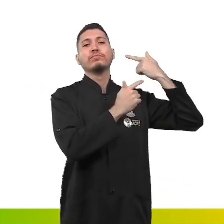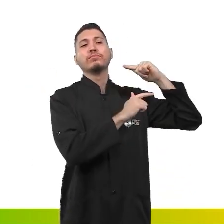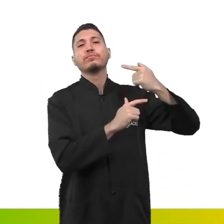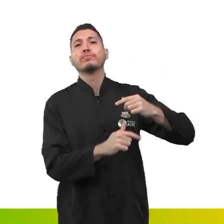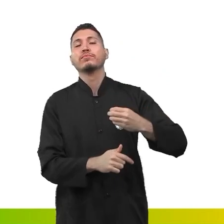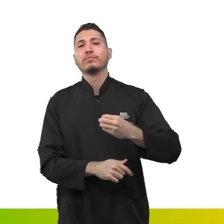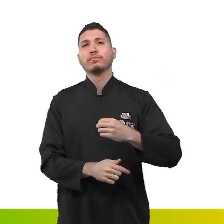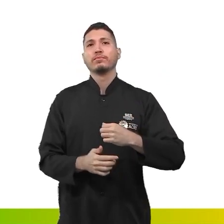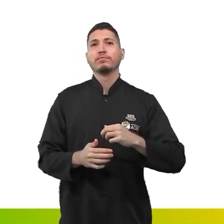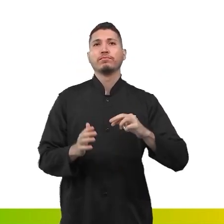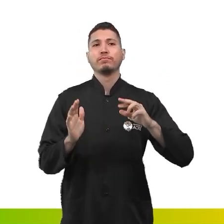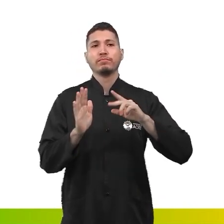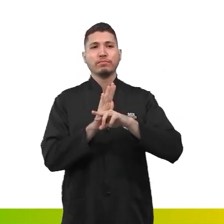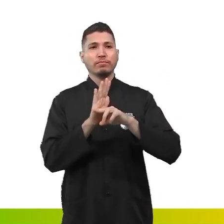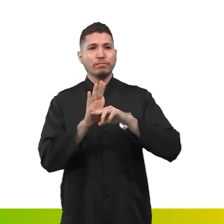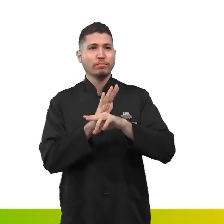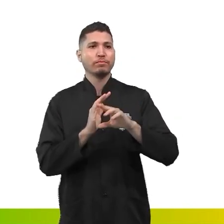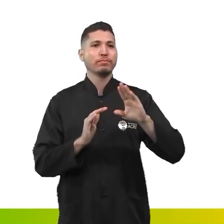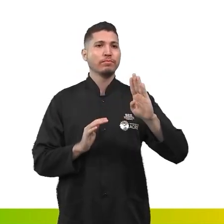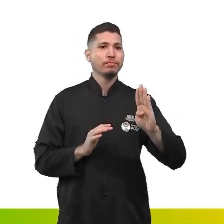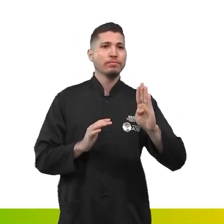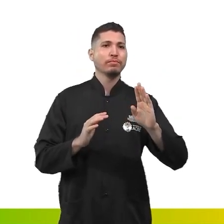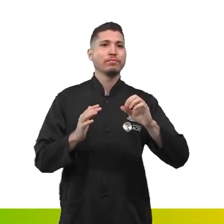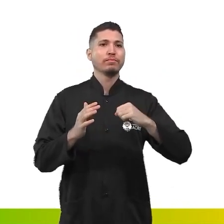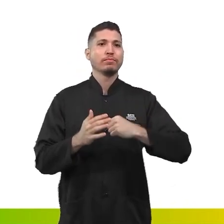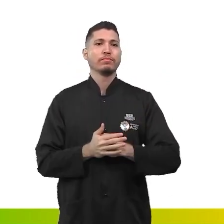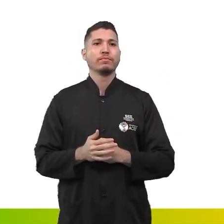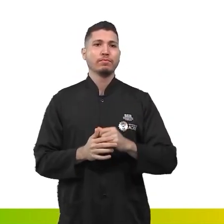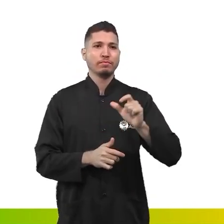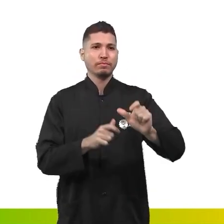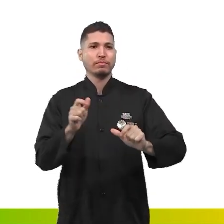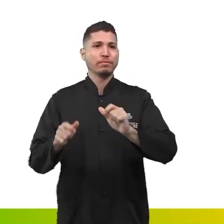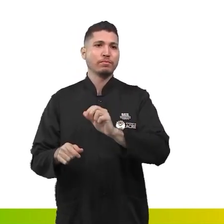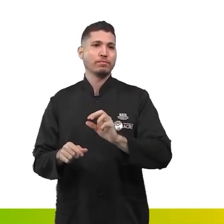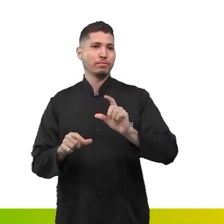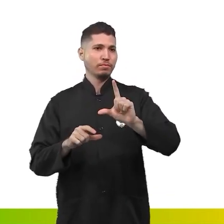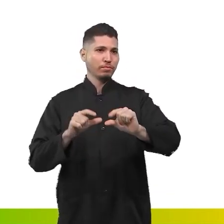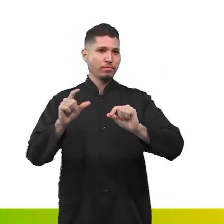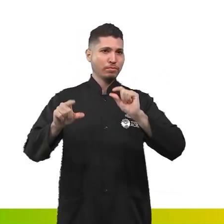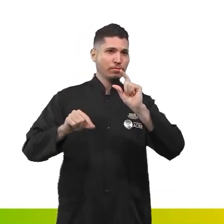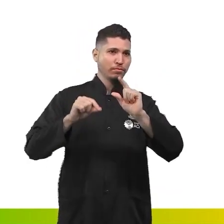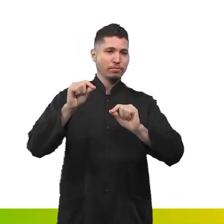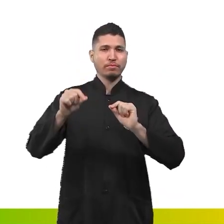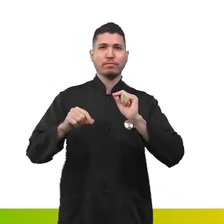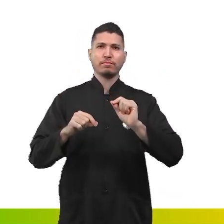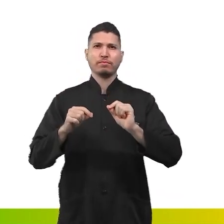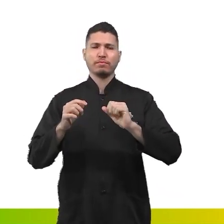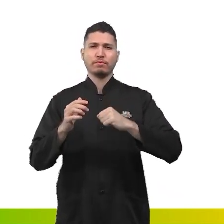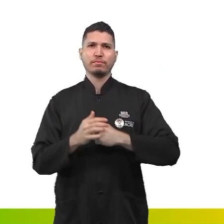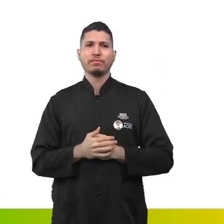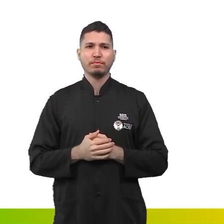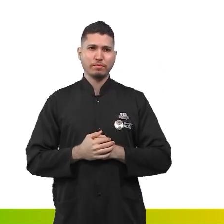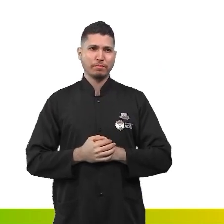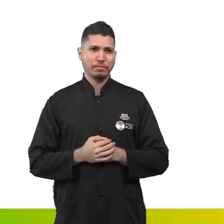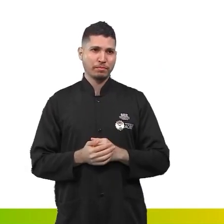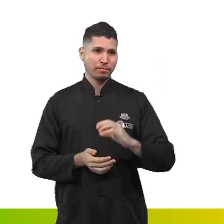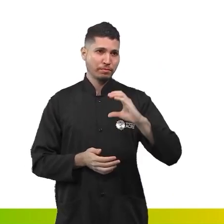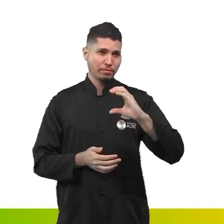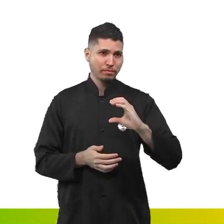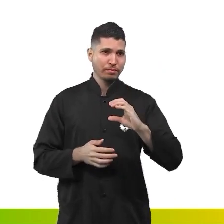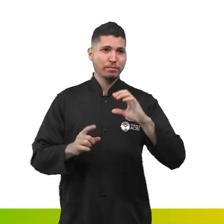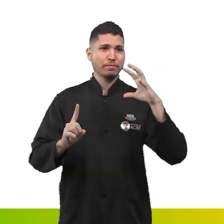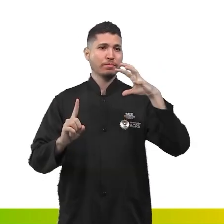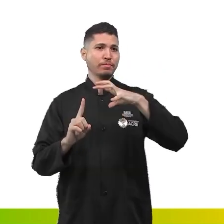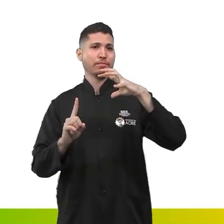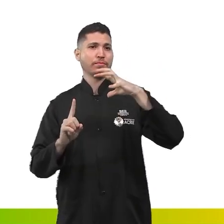transferir status para as pessoas selecionadas, letra C, receber influência do ambiente